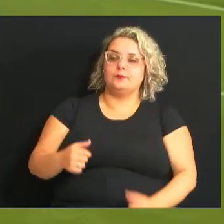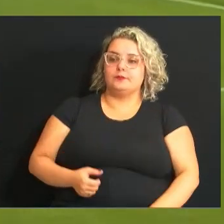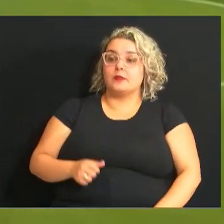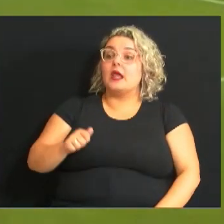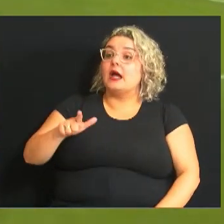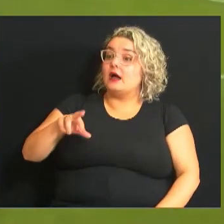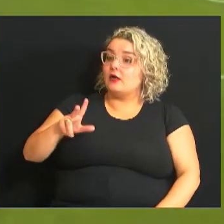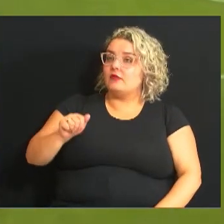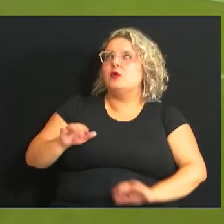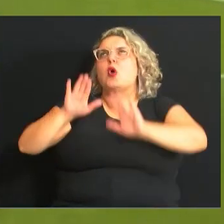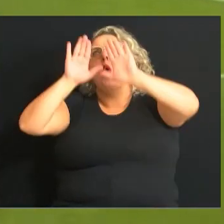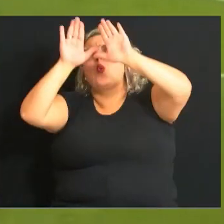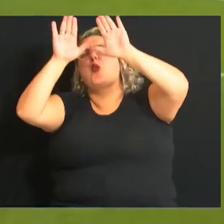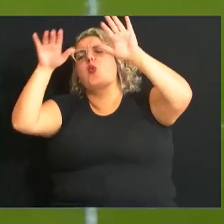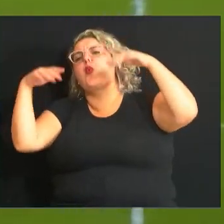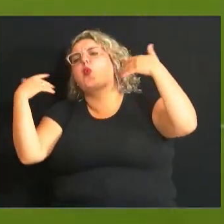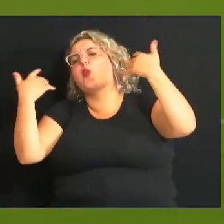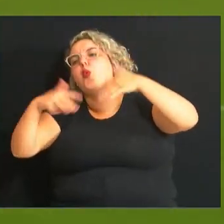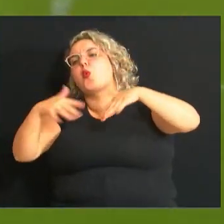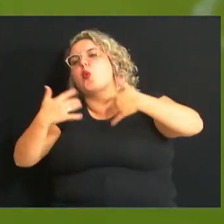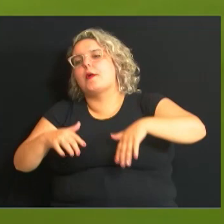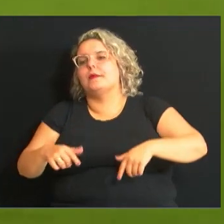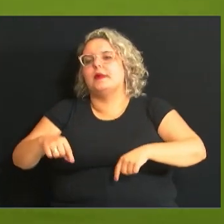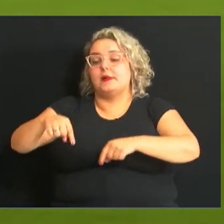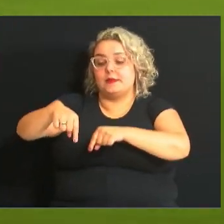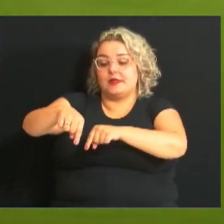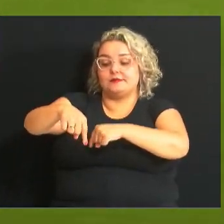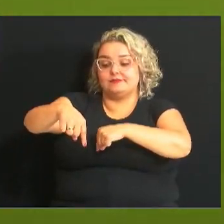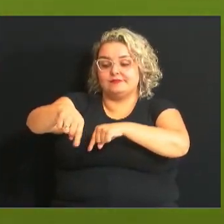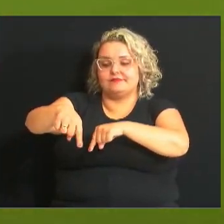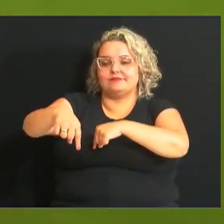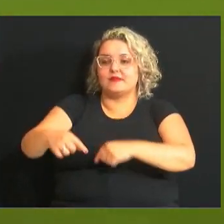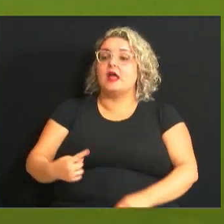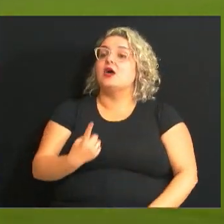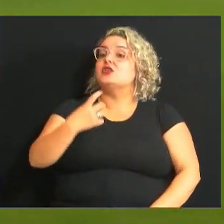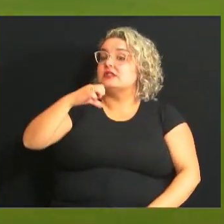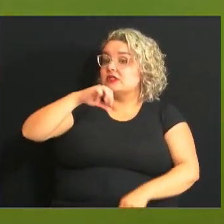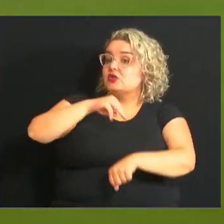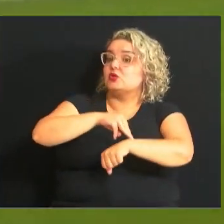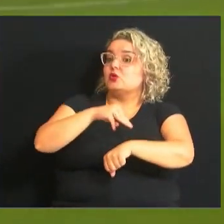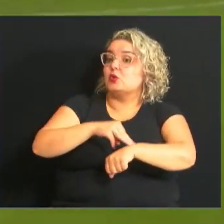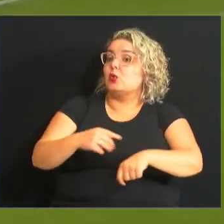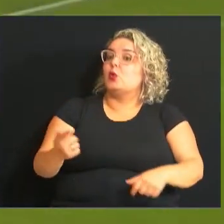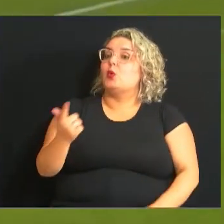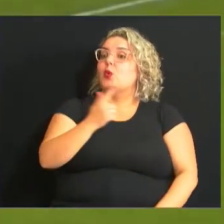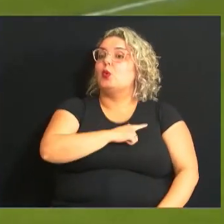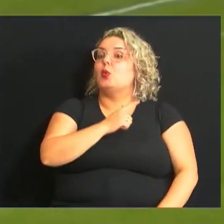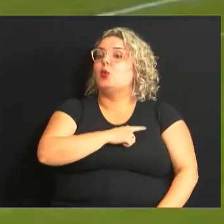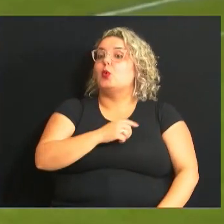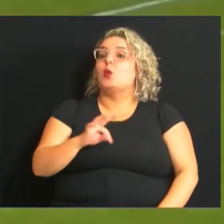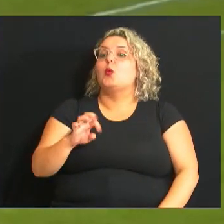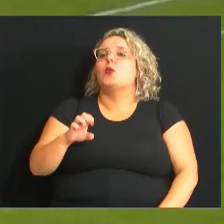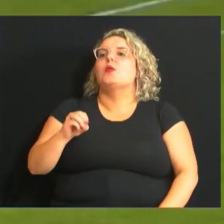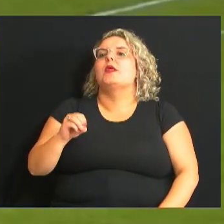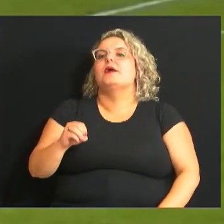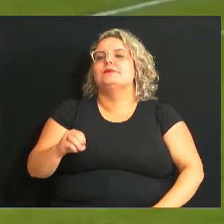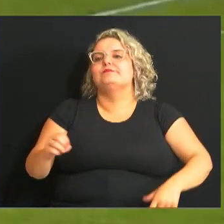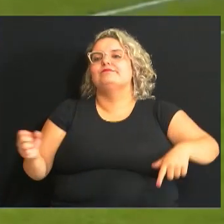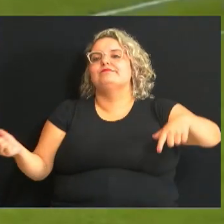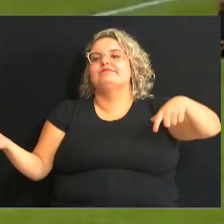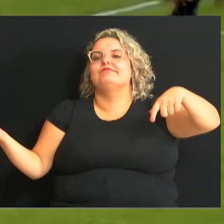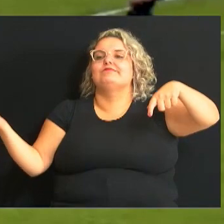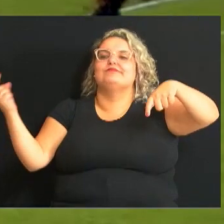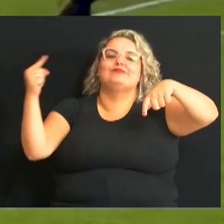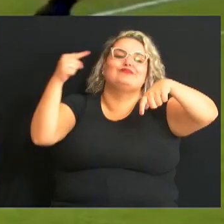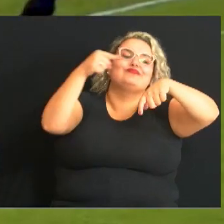defesa e mandou o perigo para o escanteio. Aos 19 minutos, o Guarani respondeu com o Theo, que cara a cara mandou por